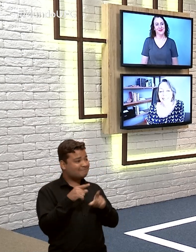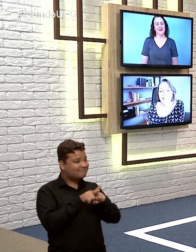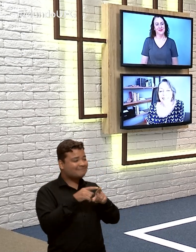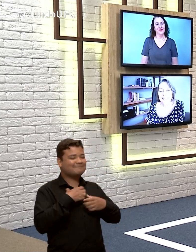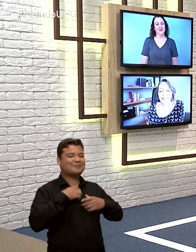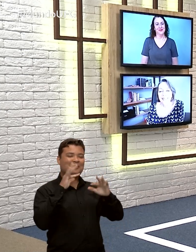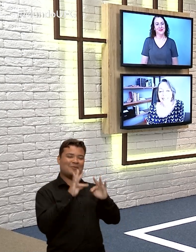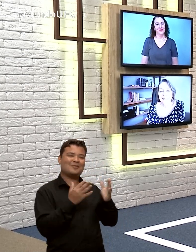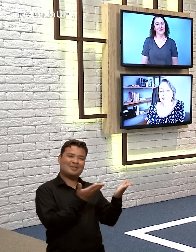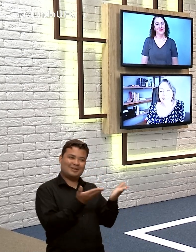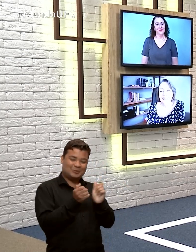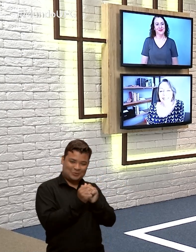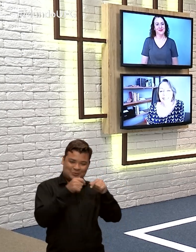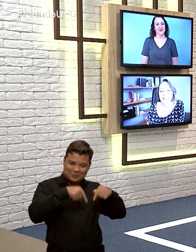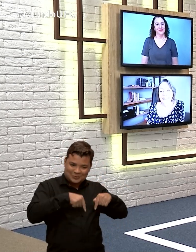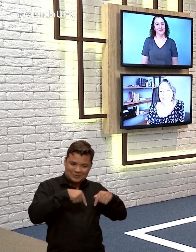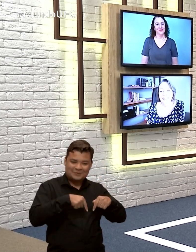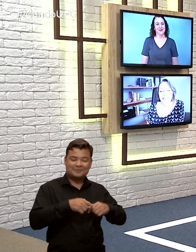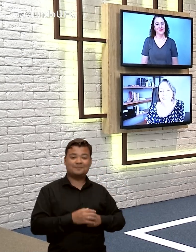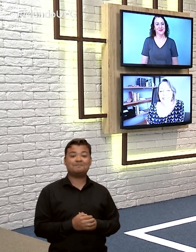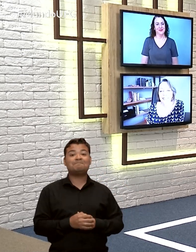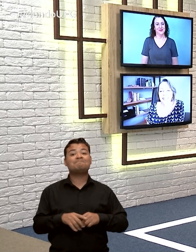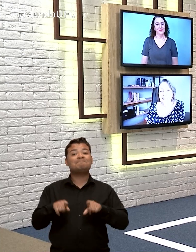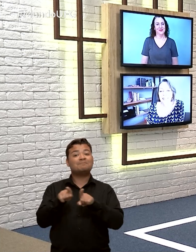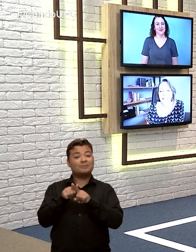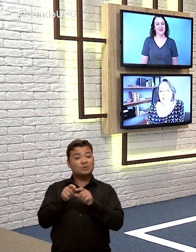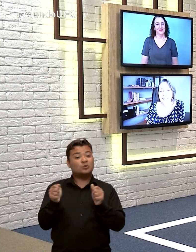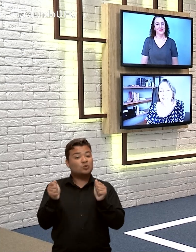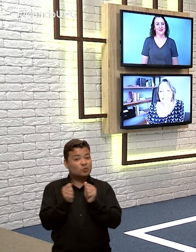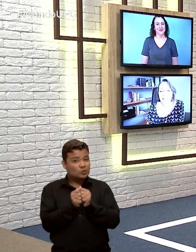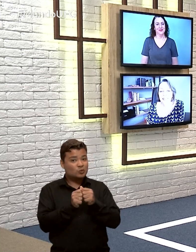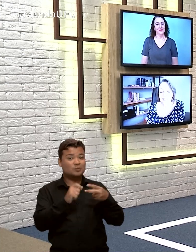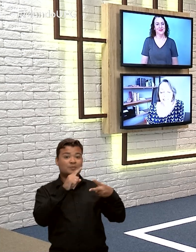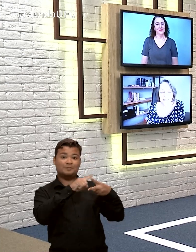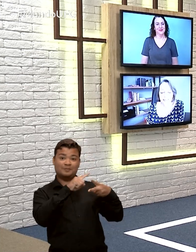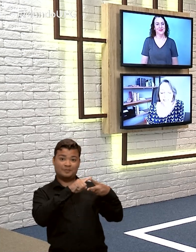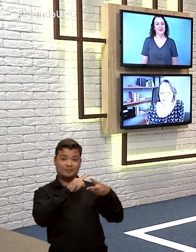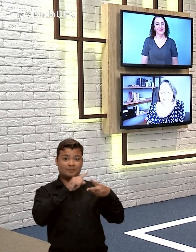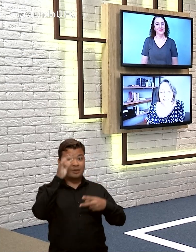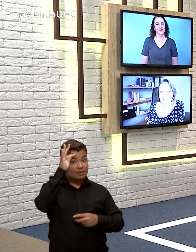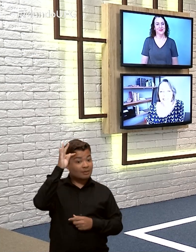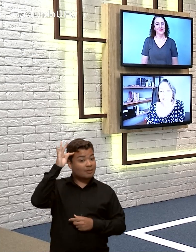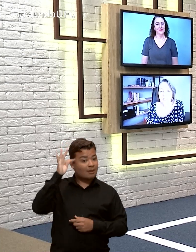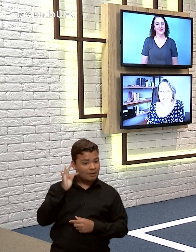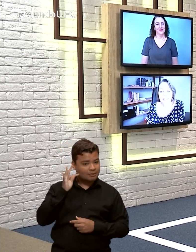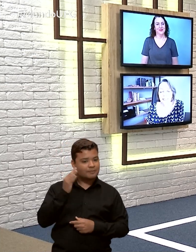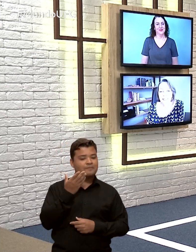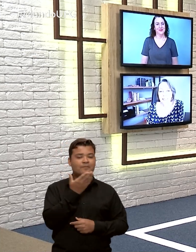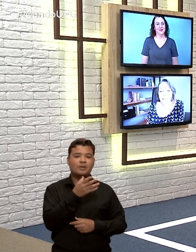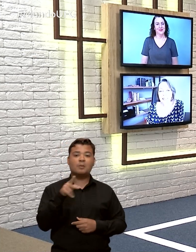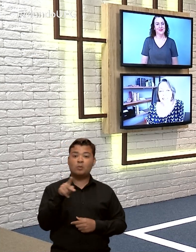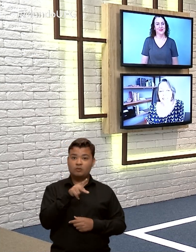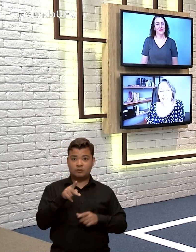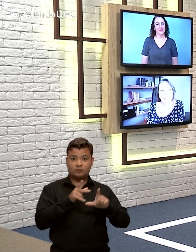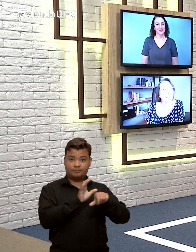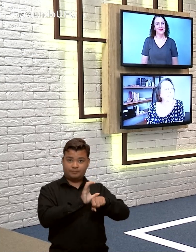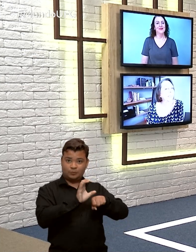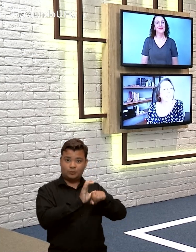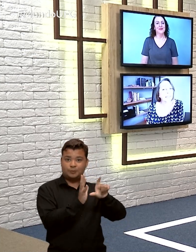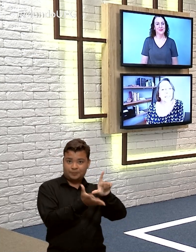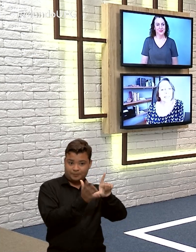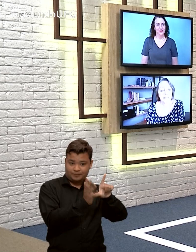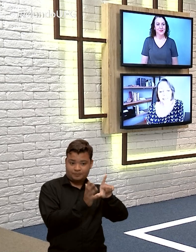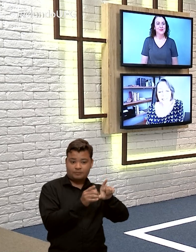em recebê-la também. E está com a gente também a Thaís Avelar. Ela é professora de Letras Libras e é uma